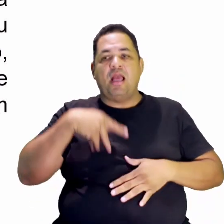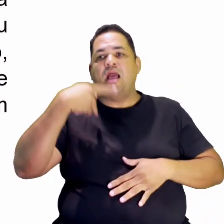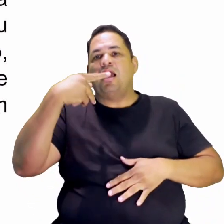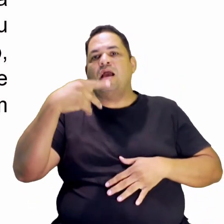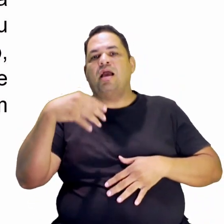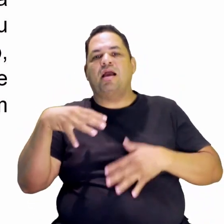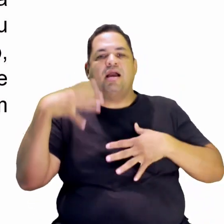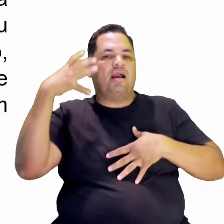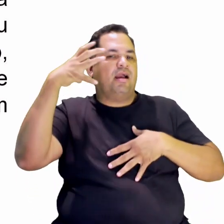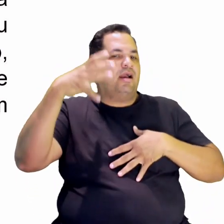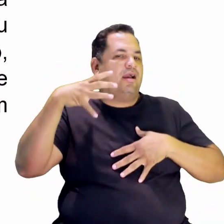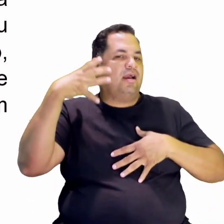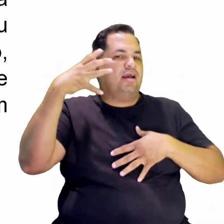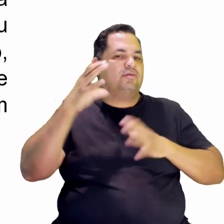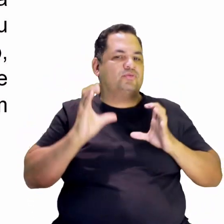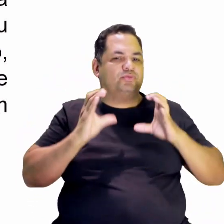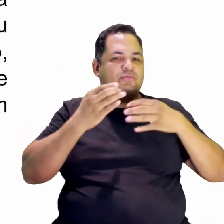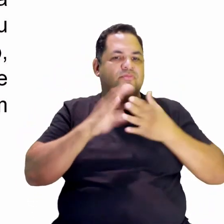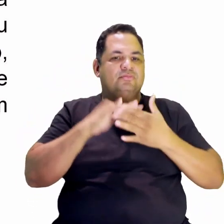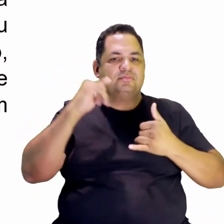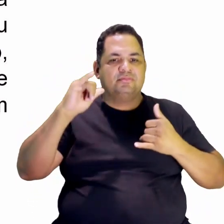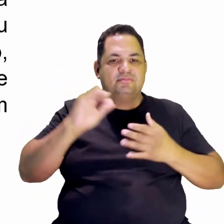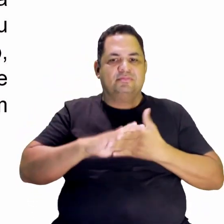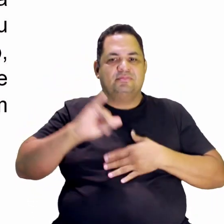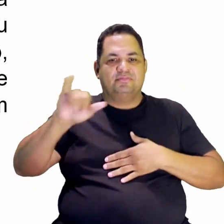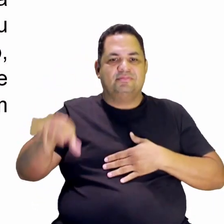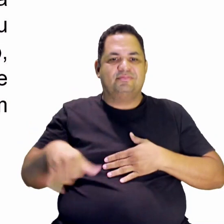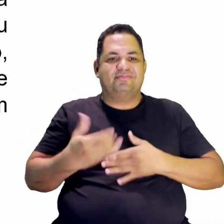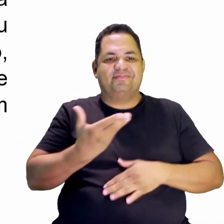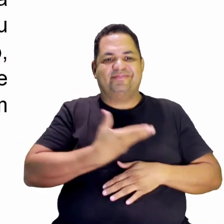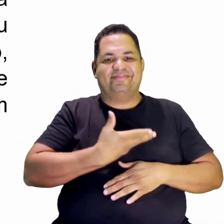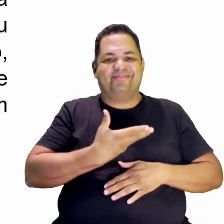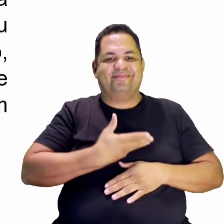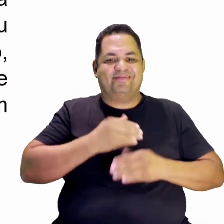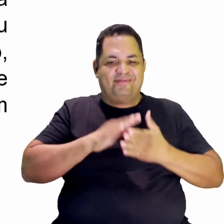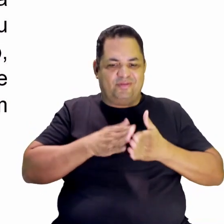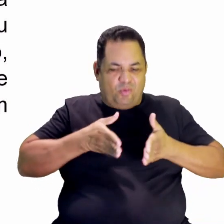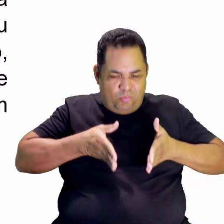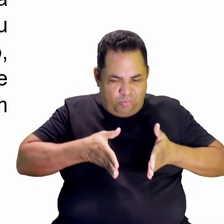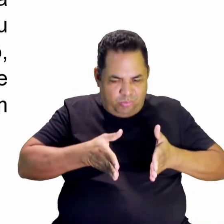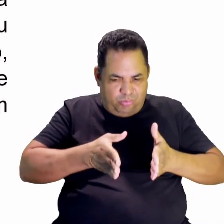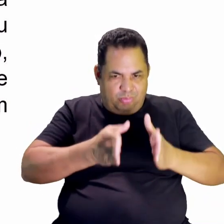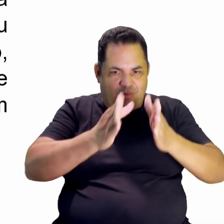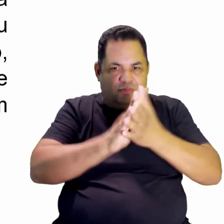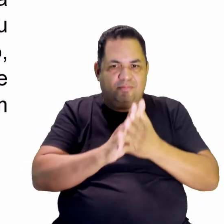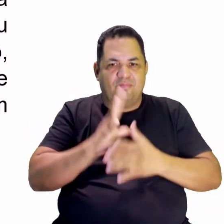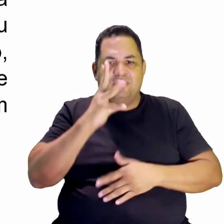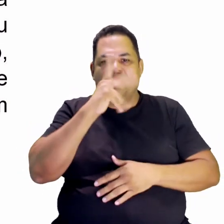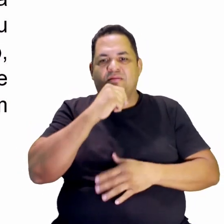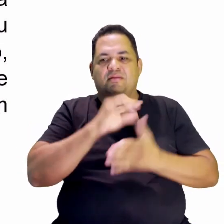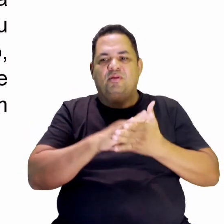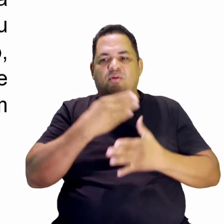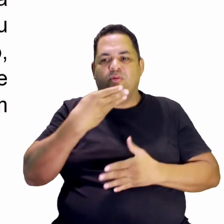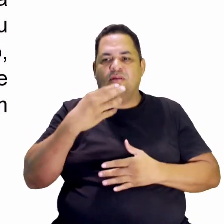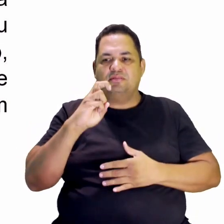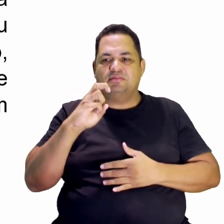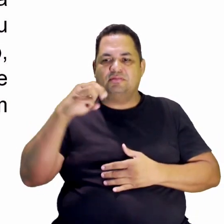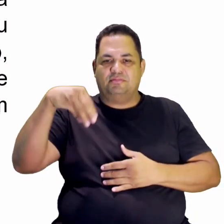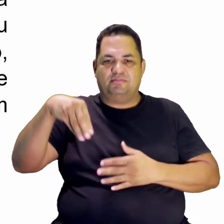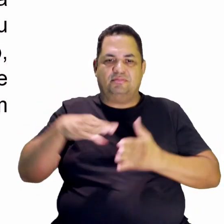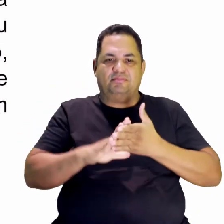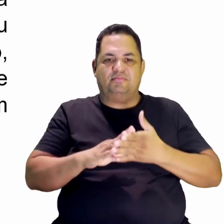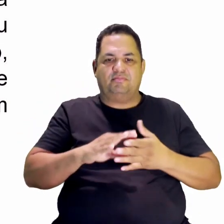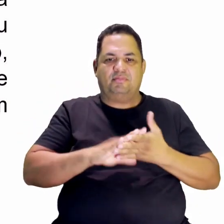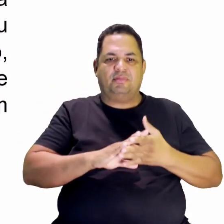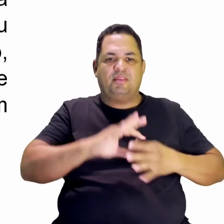muito, o grupo ainda aproveitou para fazer amizade no trajeto, que durou cerca de 45 minutos.